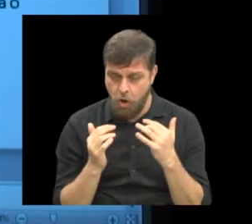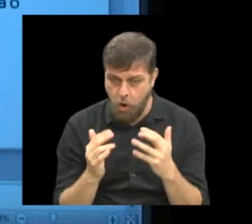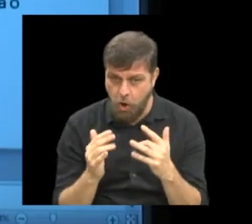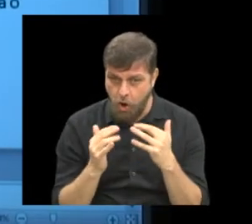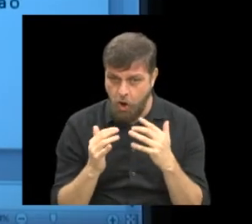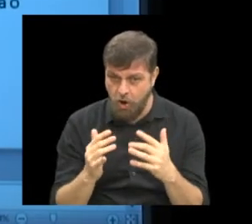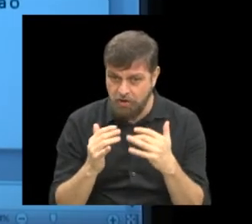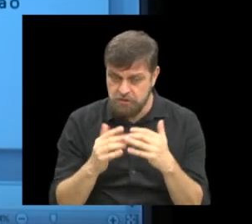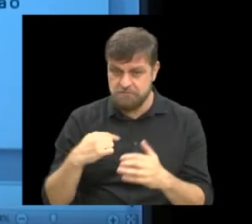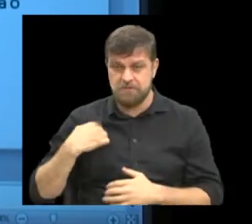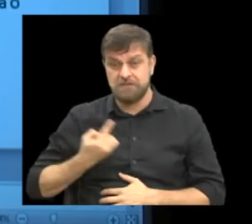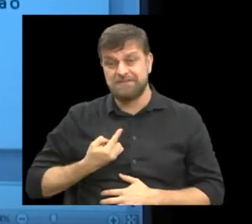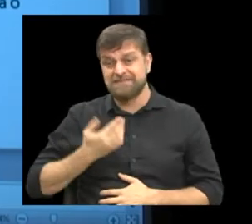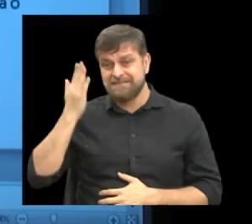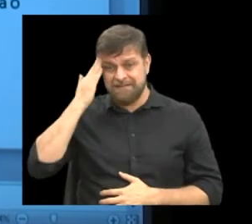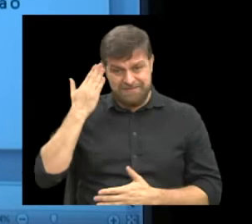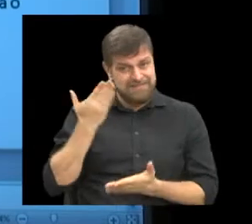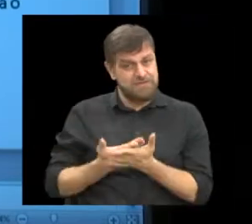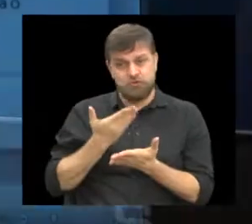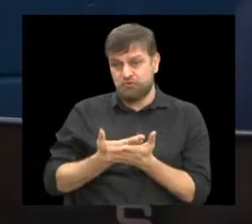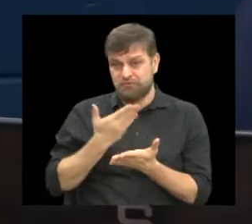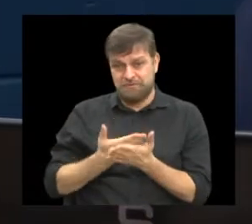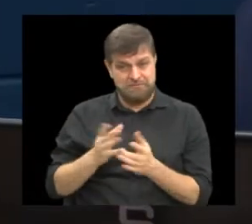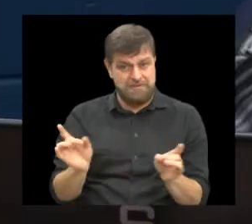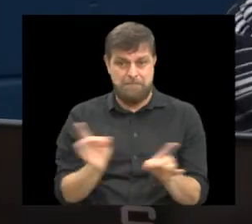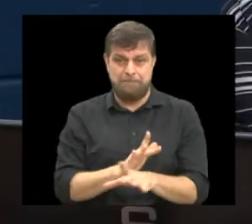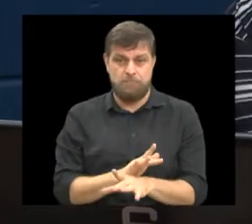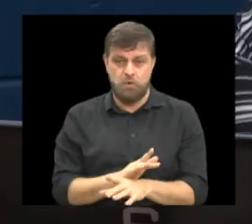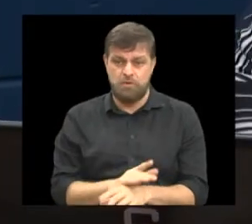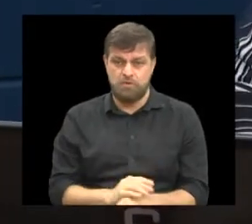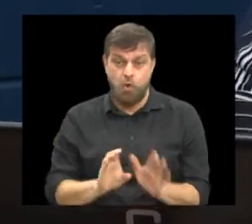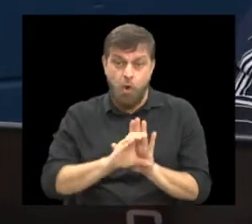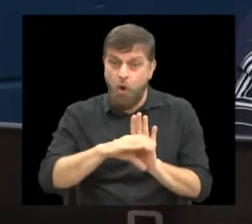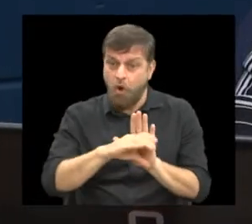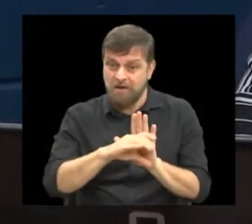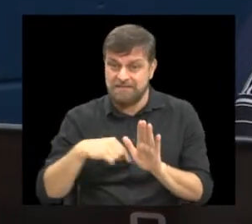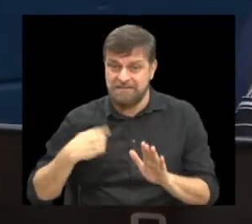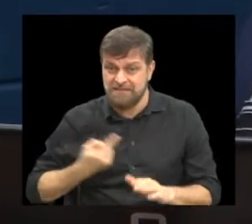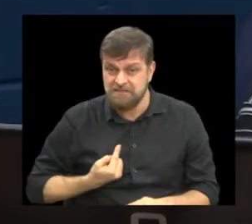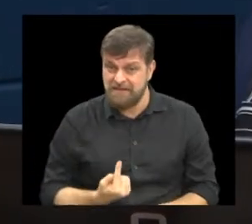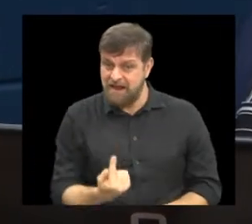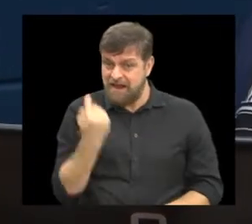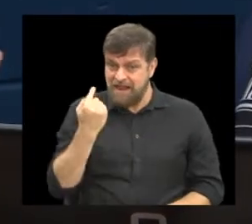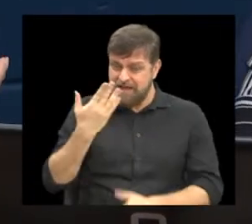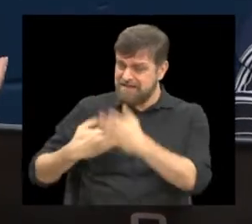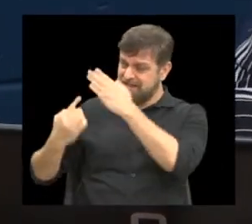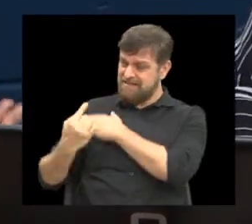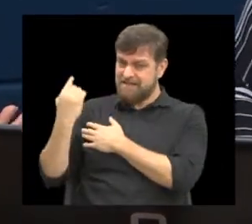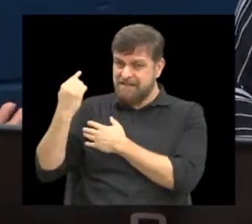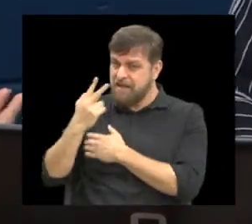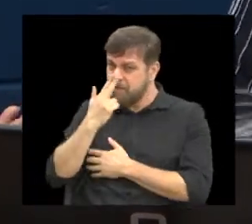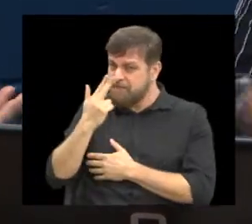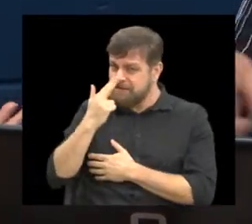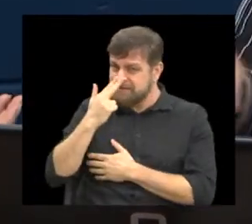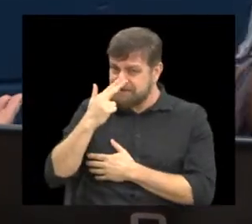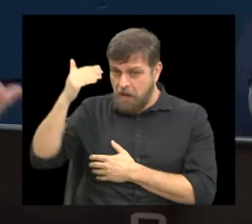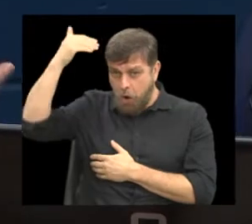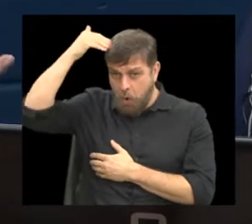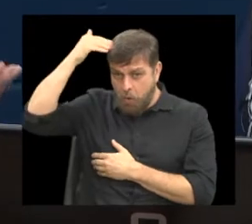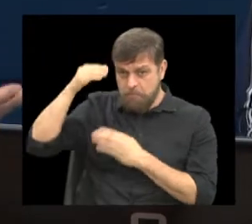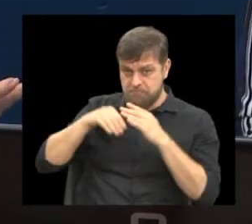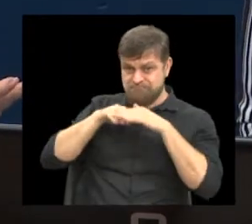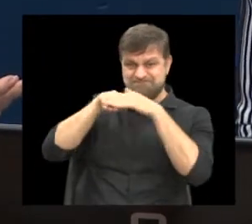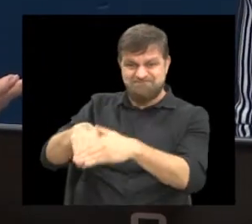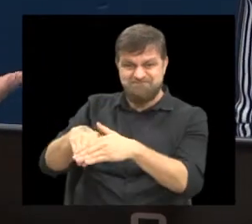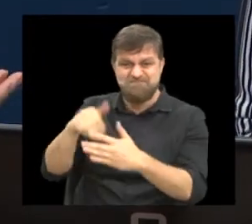ainda que está em estudo, né? Como a gente conversou ali, olha, ele era tratado antigamente como uma culpa dos pais, como